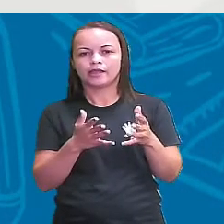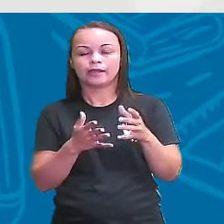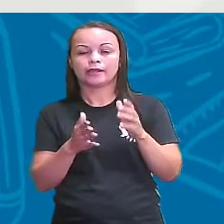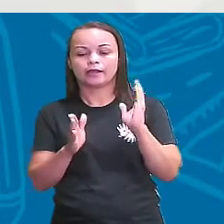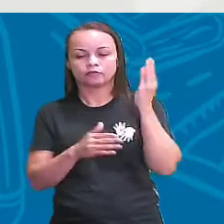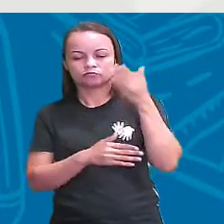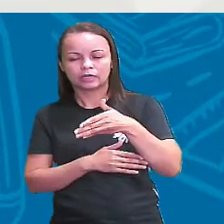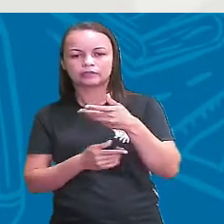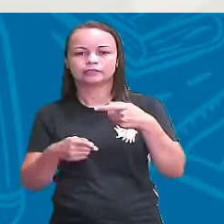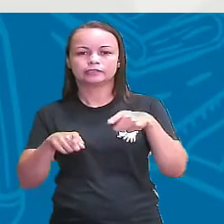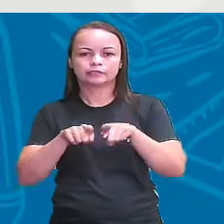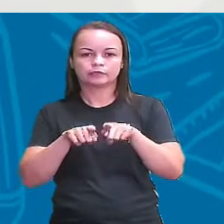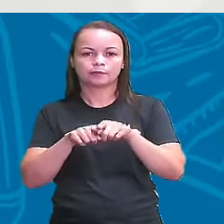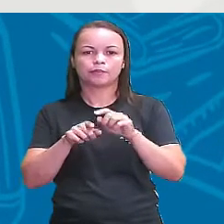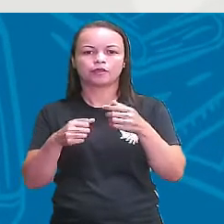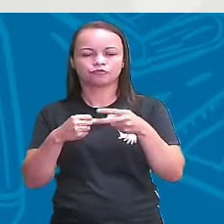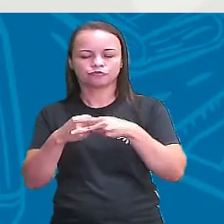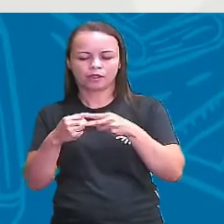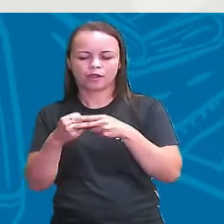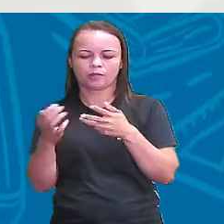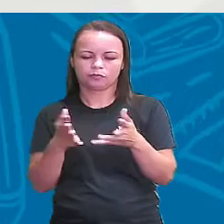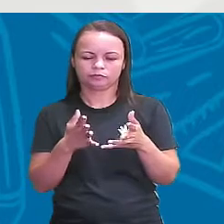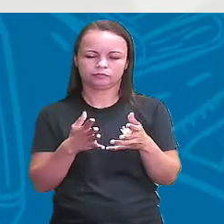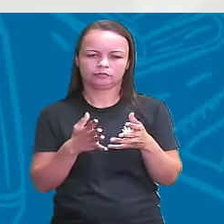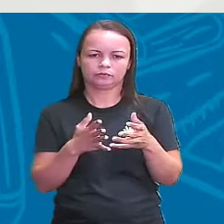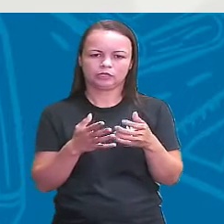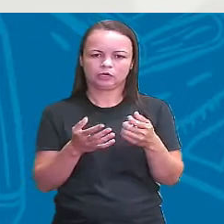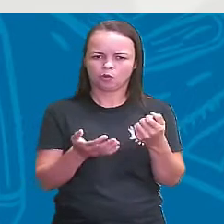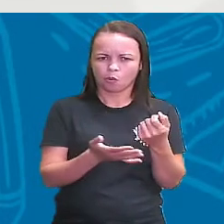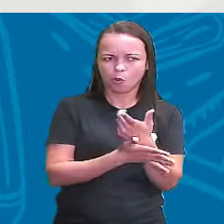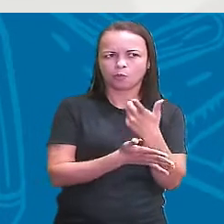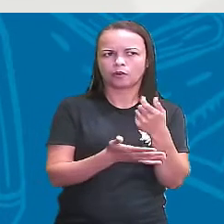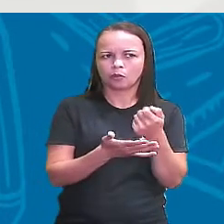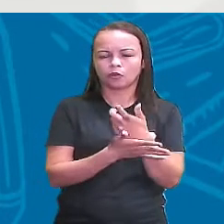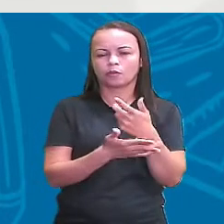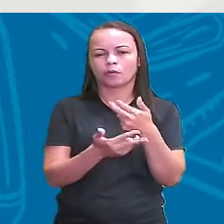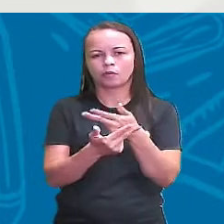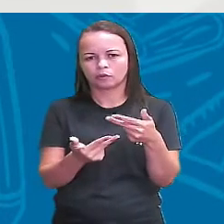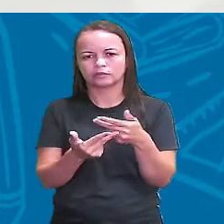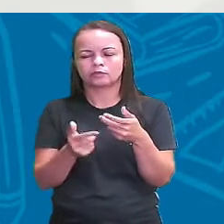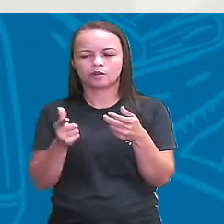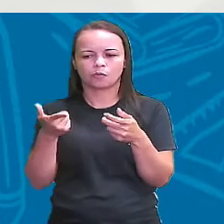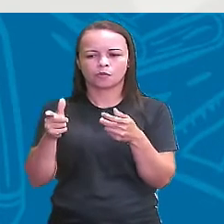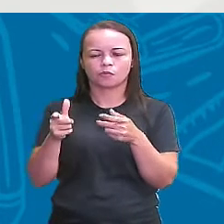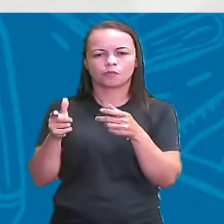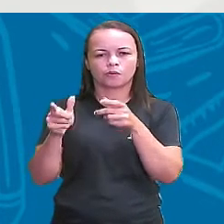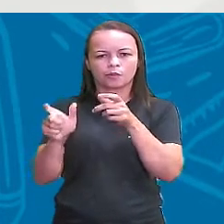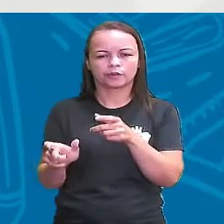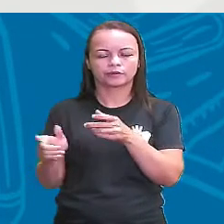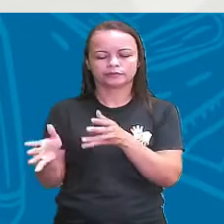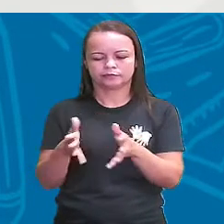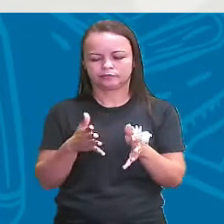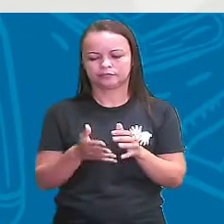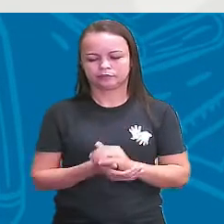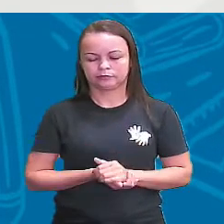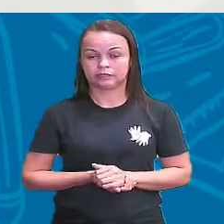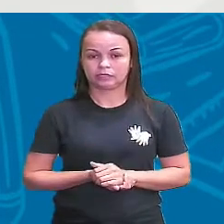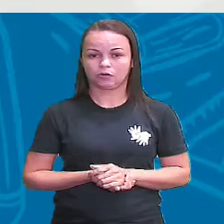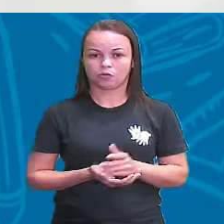compra alguma coisa para alguém. Então, eu tenho essa alguma coisa, que é a